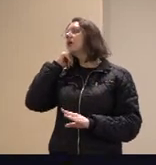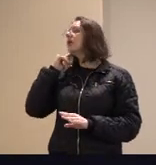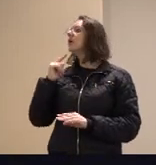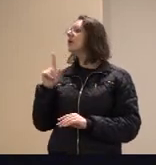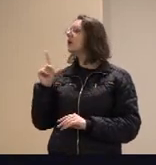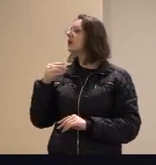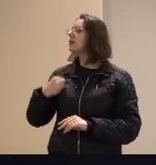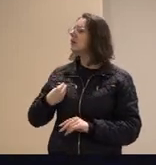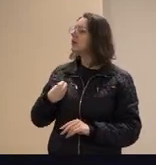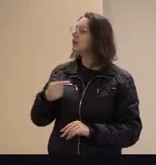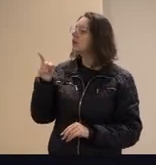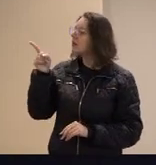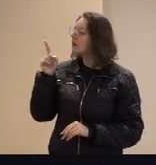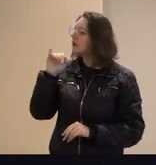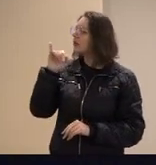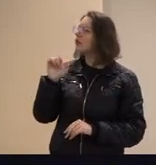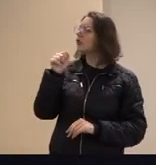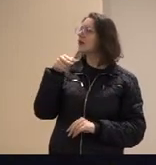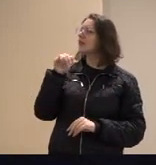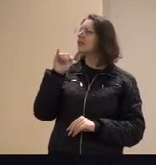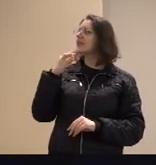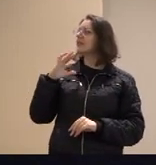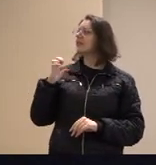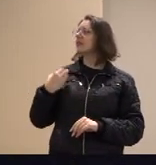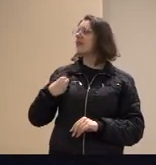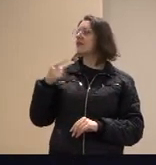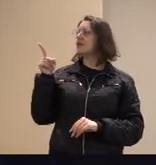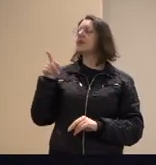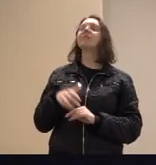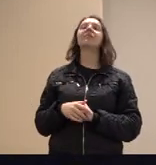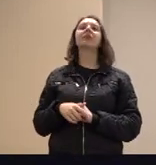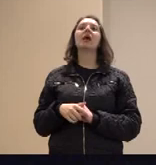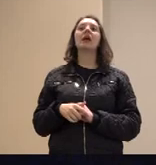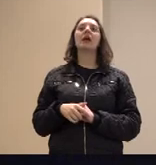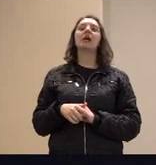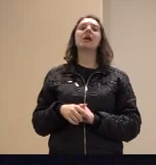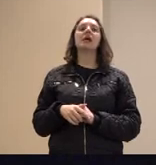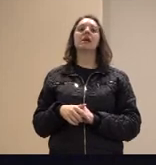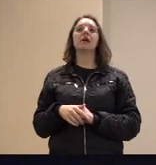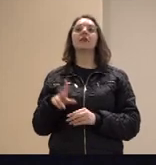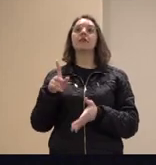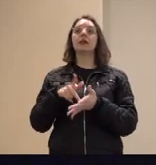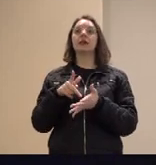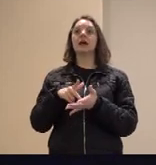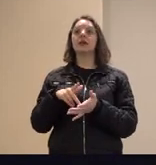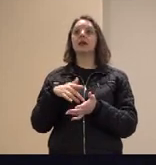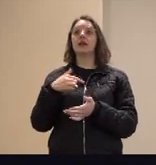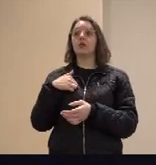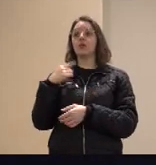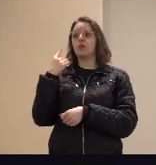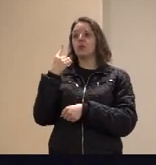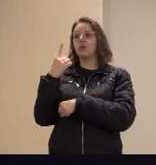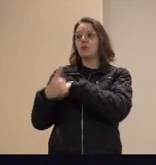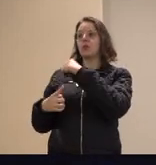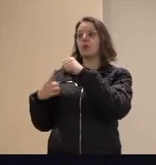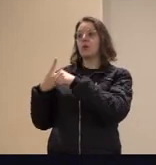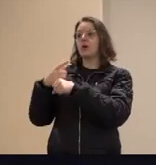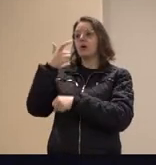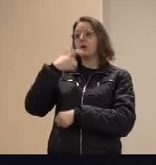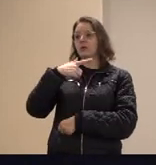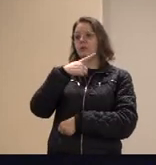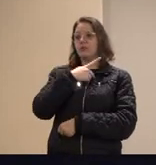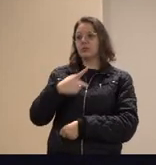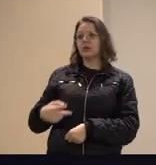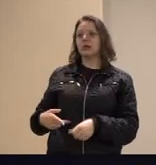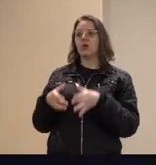me... Cadê? Ah, está aí, Janice. Quando eu me aperto, porque é o primeiro ano, né, que eu estou à frente da